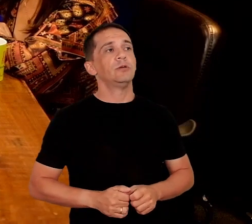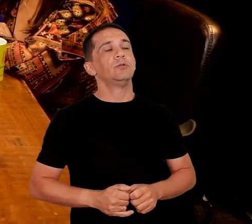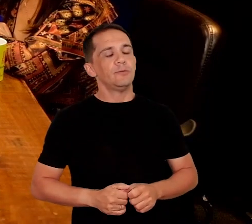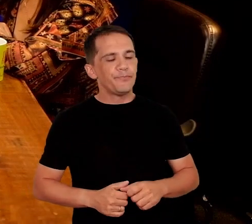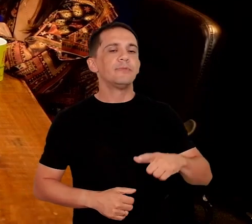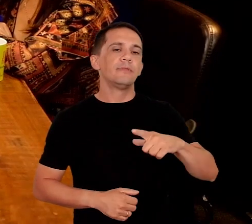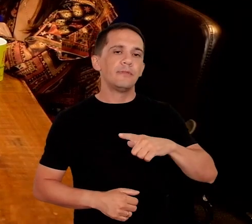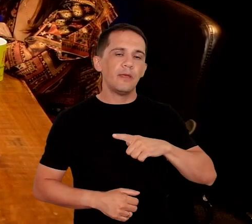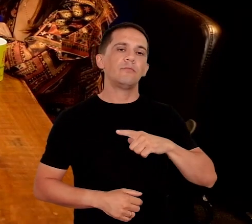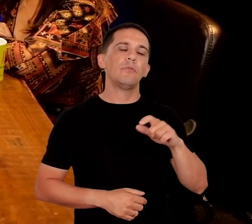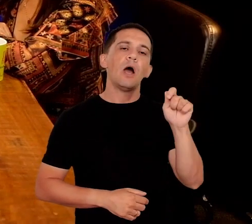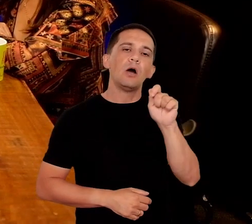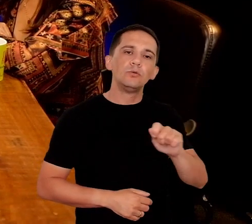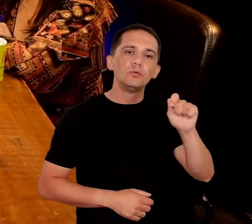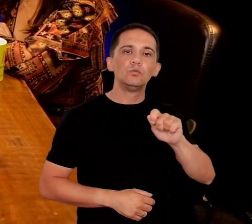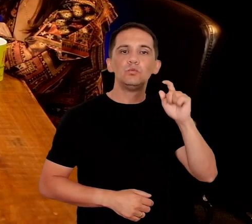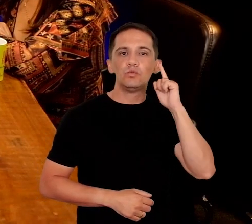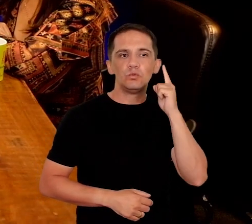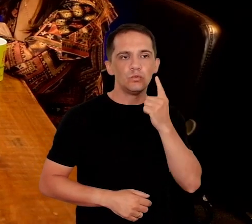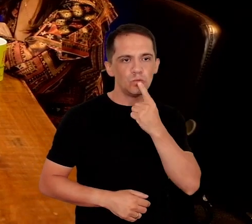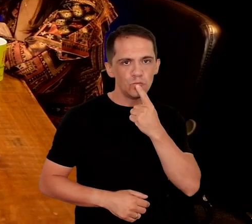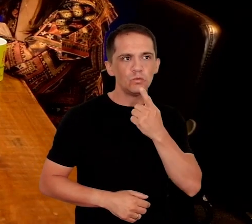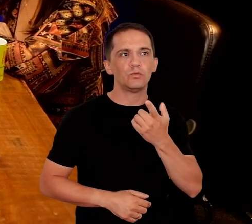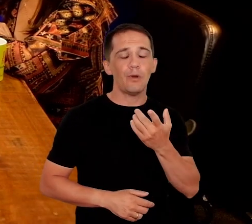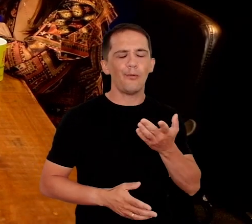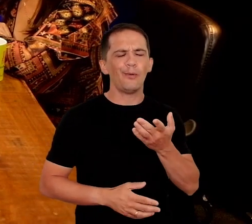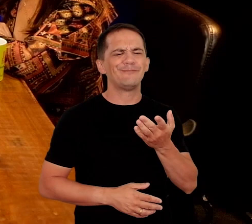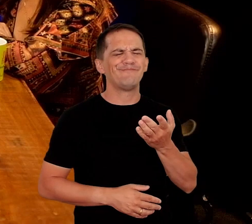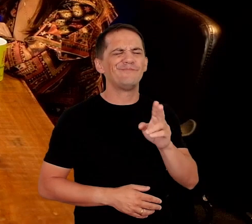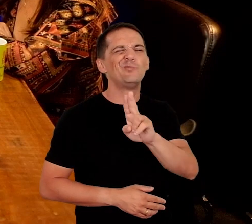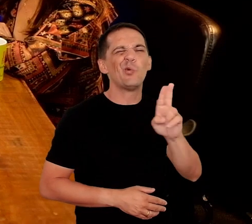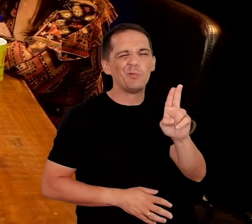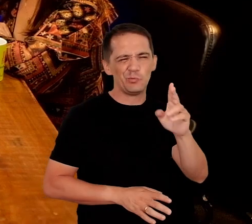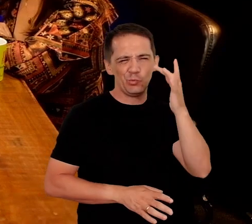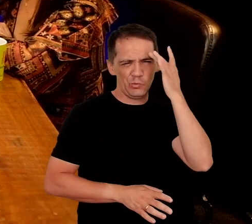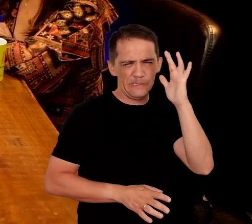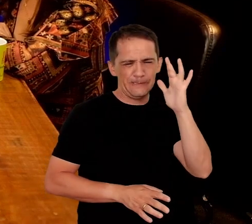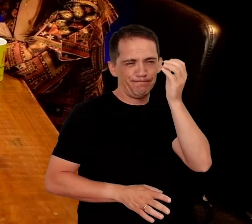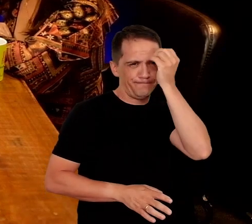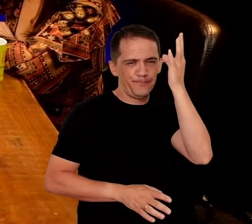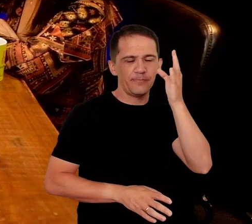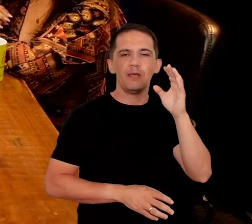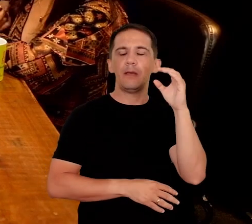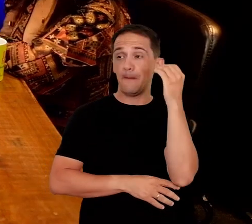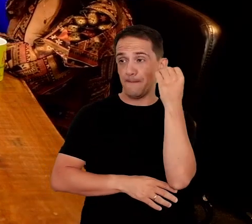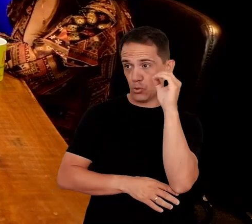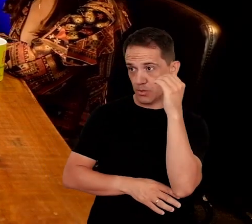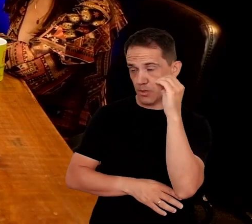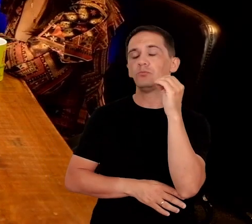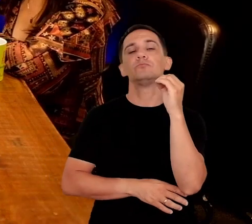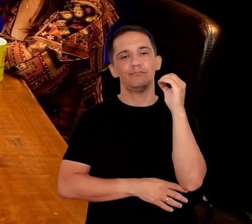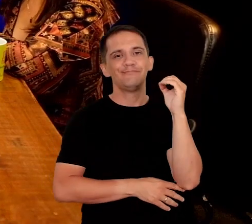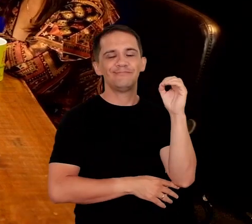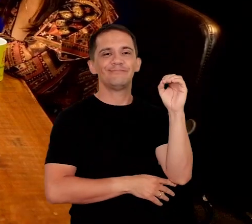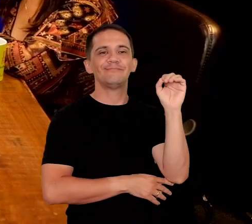algumas associações, por exemplo, eu não vou saber o nome agora, mas Mas ali em por Porto aqui pela Alegre, região, Porto Alegre? Porto Alegre,